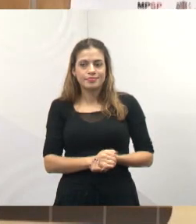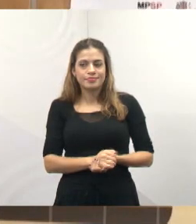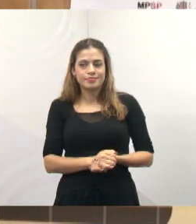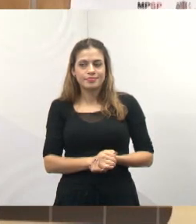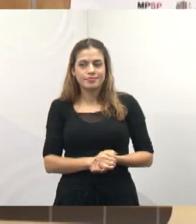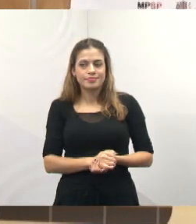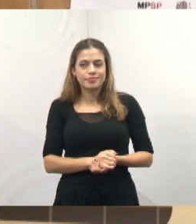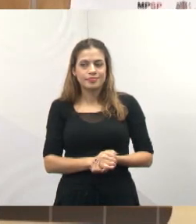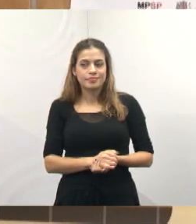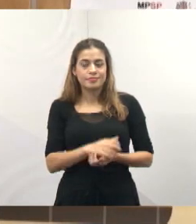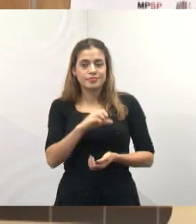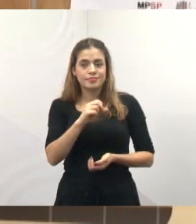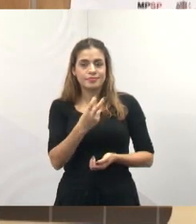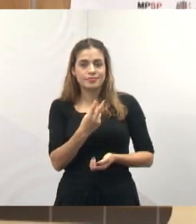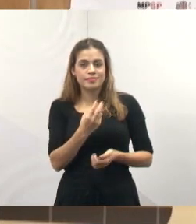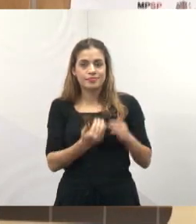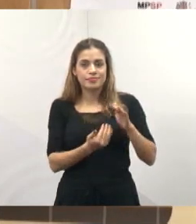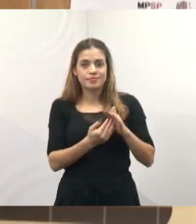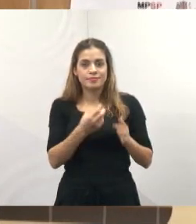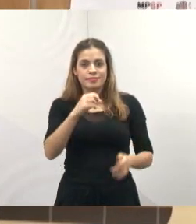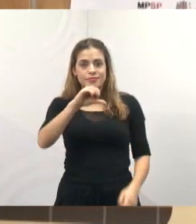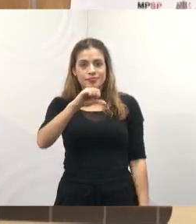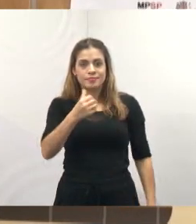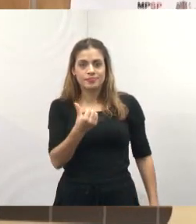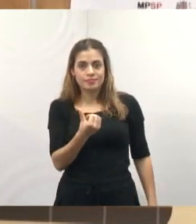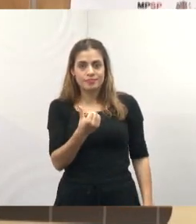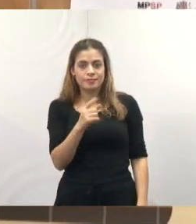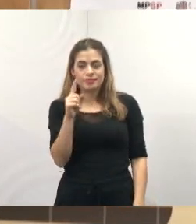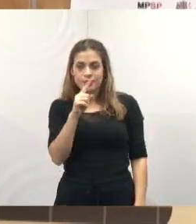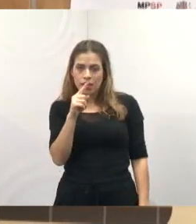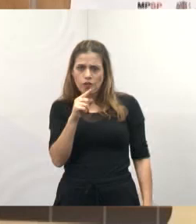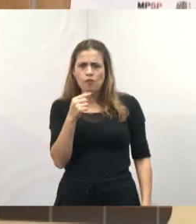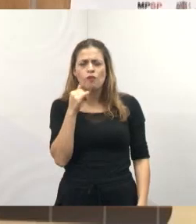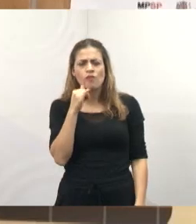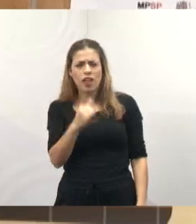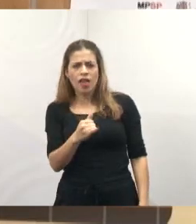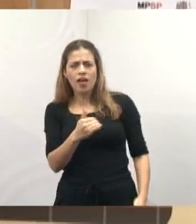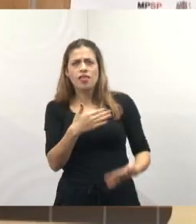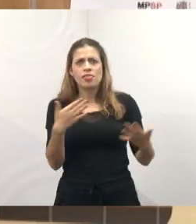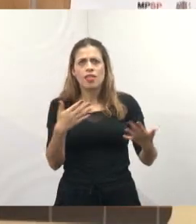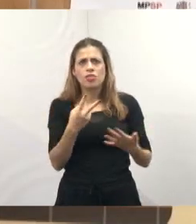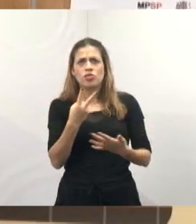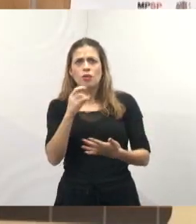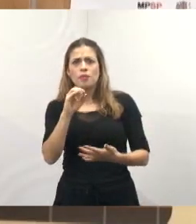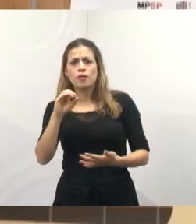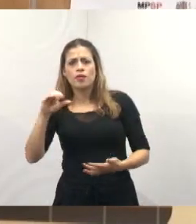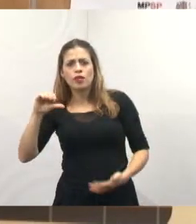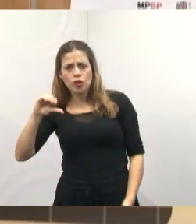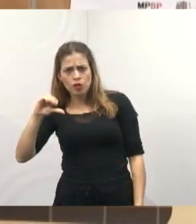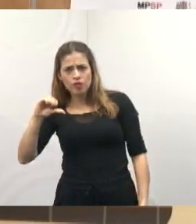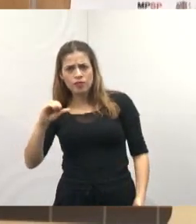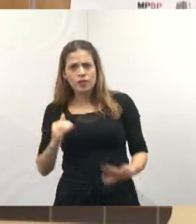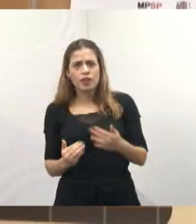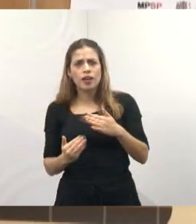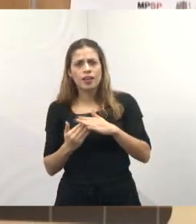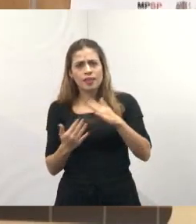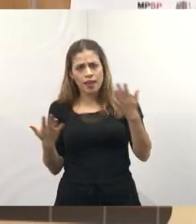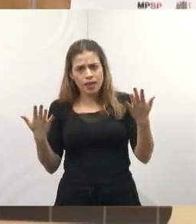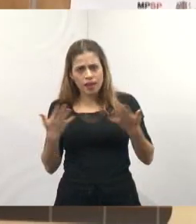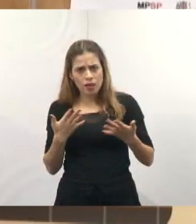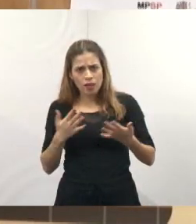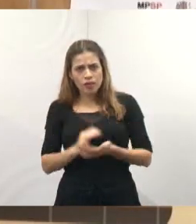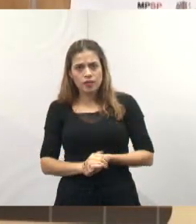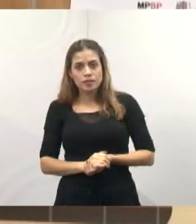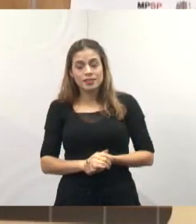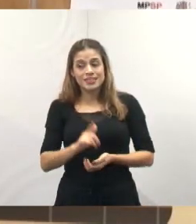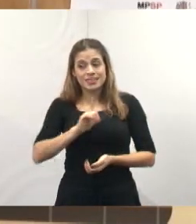92 a 96, vou falar de 2009 para cá. Tinha conta aqui que os caras iam buscar a gente lá em Caraguá, que o